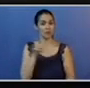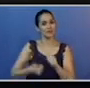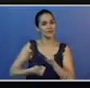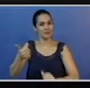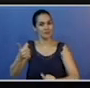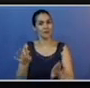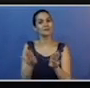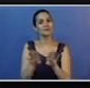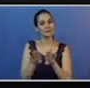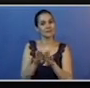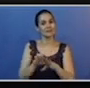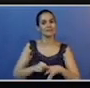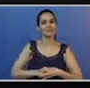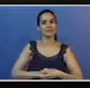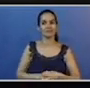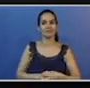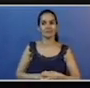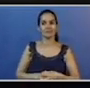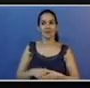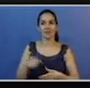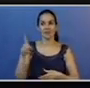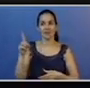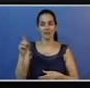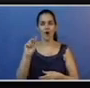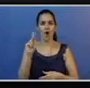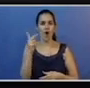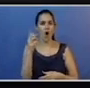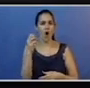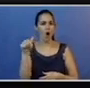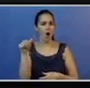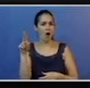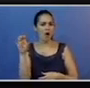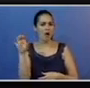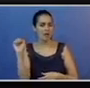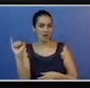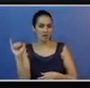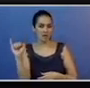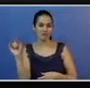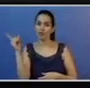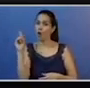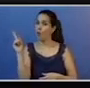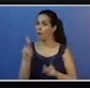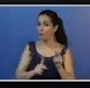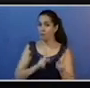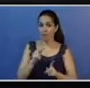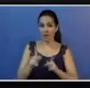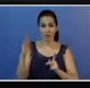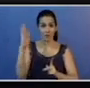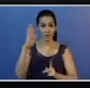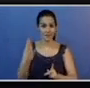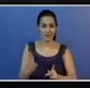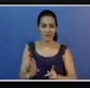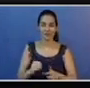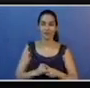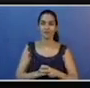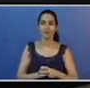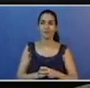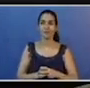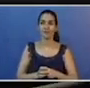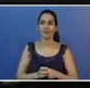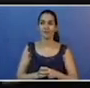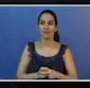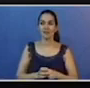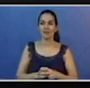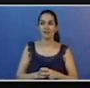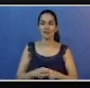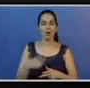também. E aqui o hóquei, que não é um esporte tão popular aqui no nosso país, né? Aqui a gente pratica o hóquei mais o